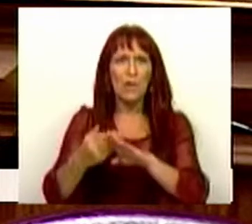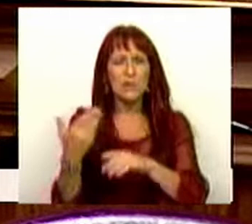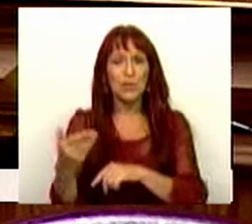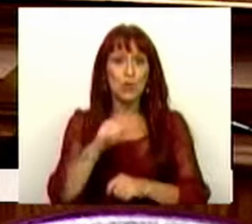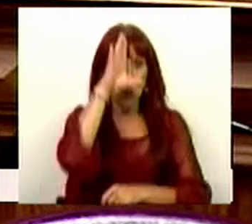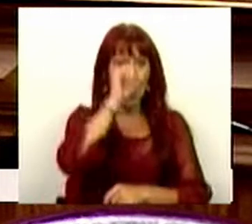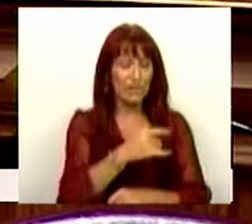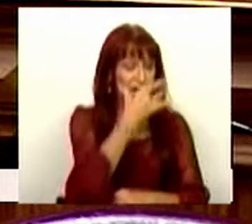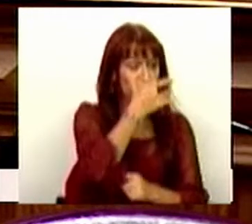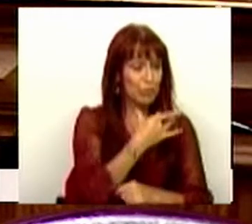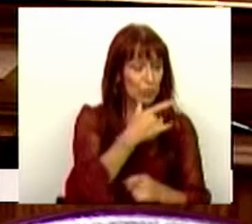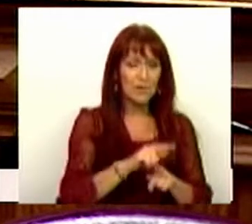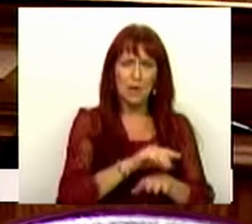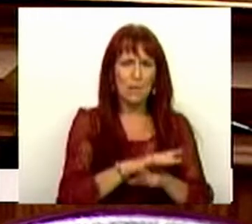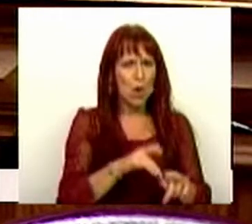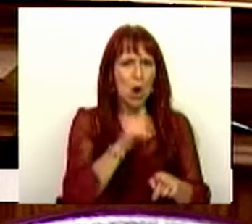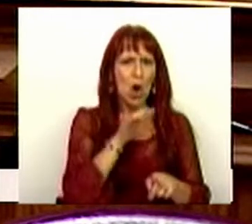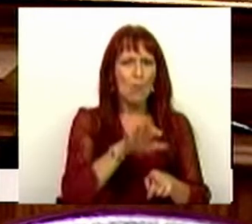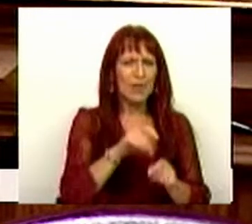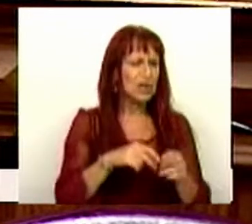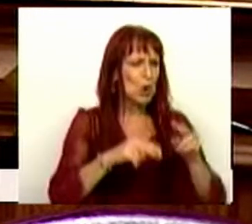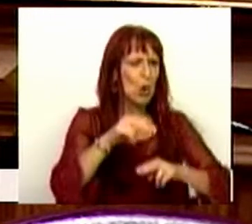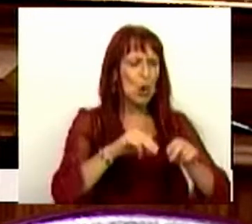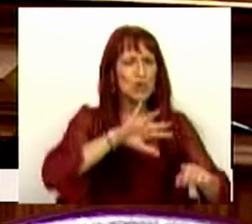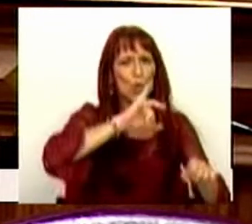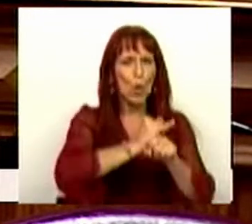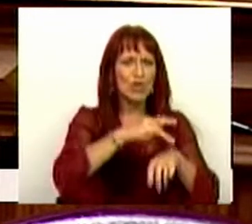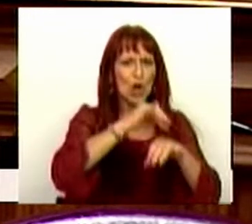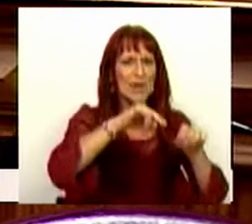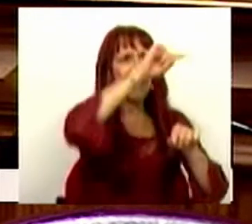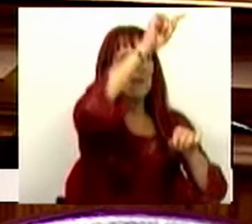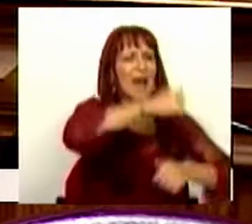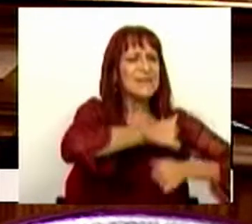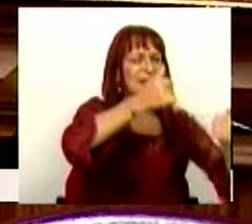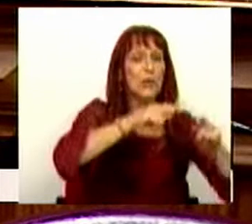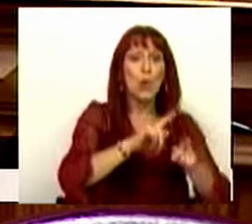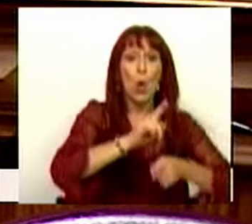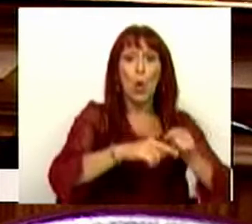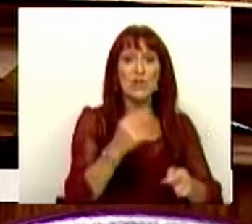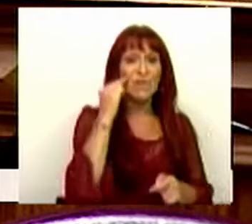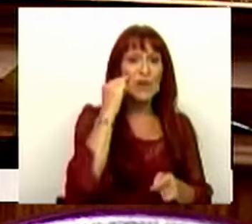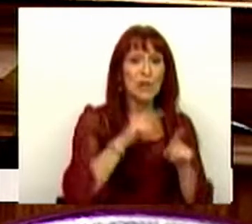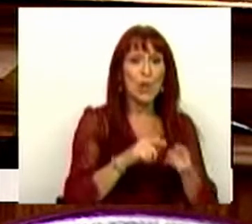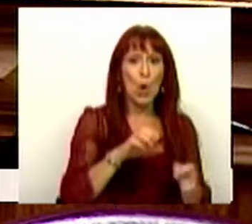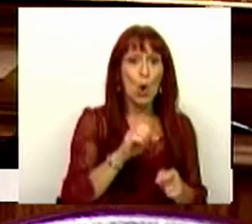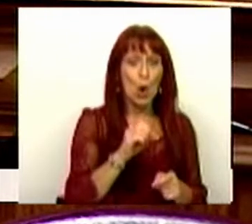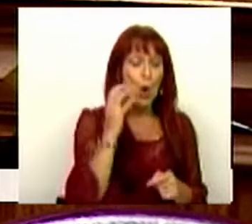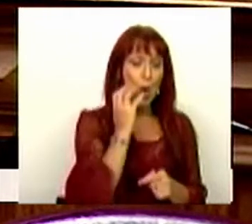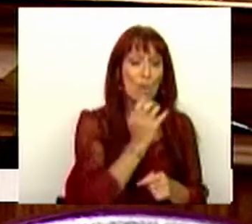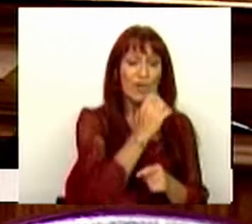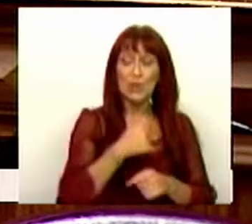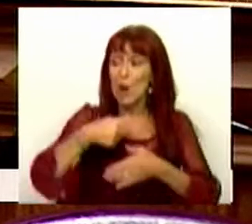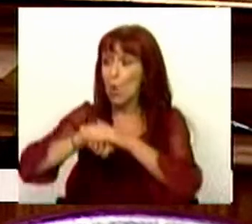Os governos de Cavaco Silva acabaram por optar construir hospitais novos em várias cidades, entre as quais Viseu ou Covilhã, e a